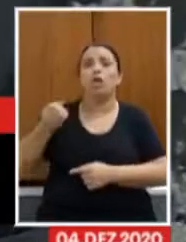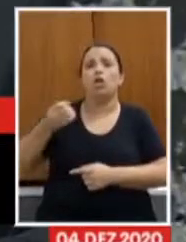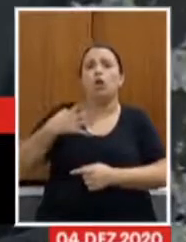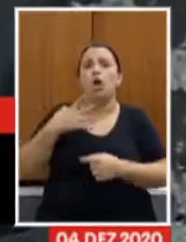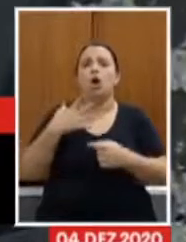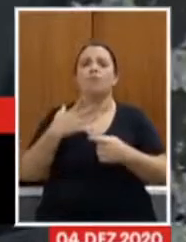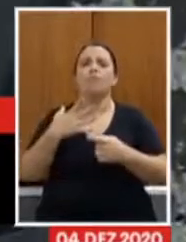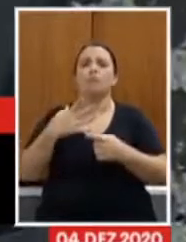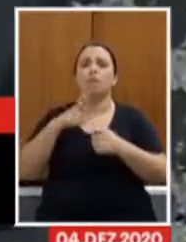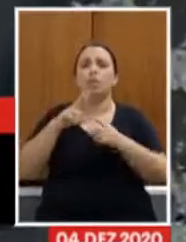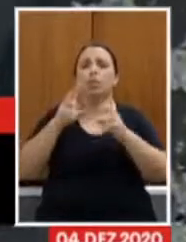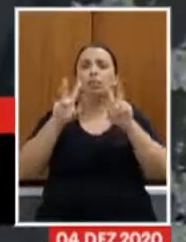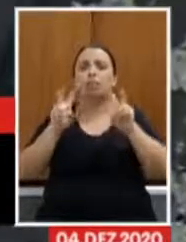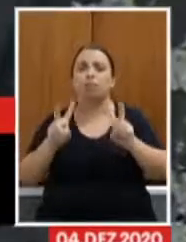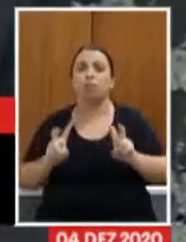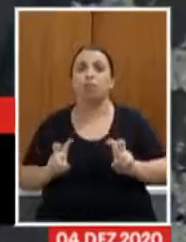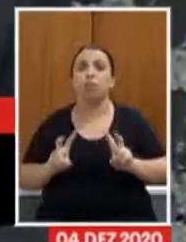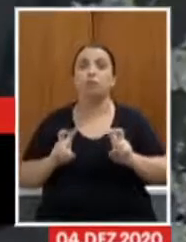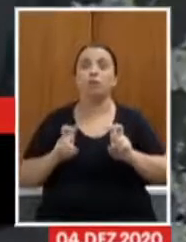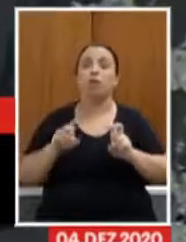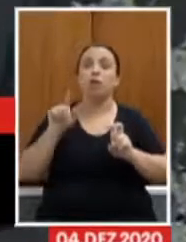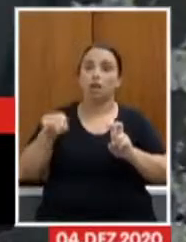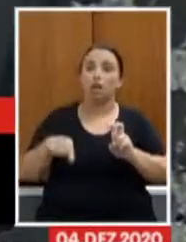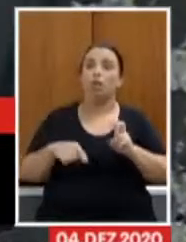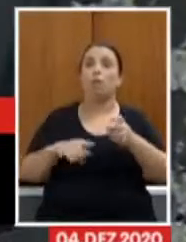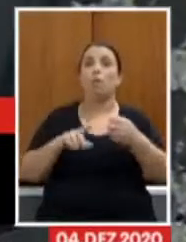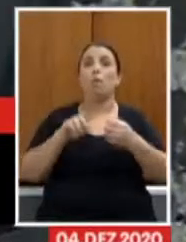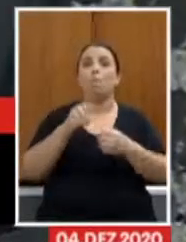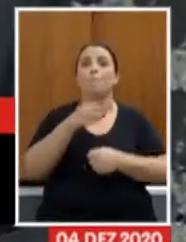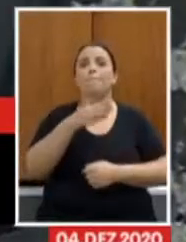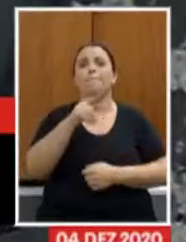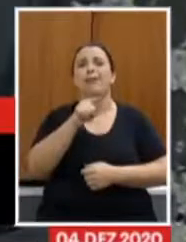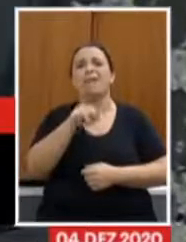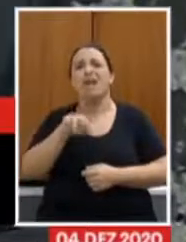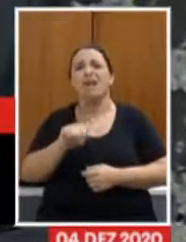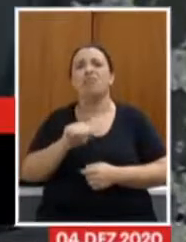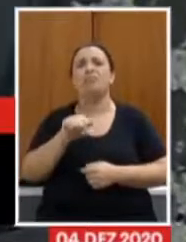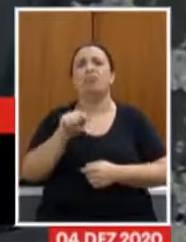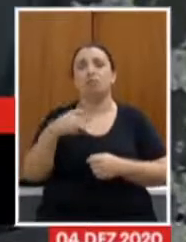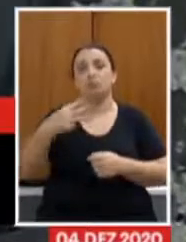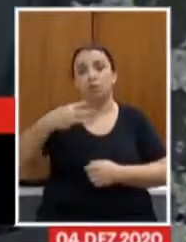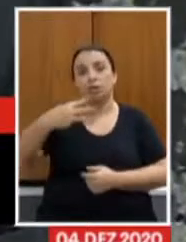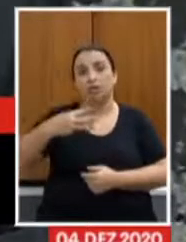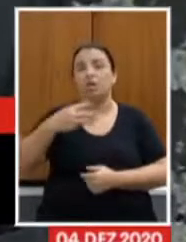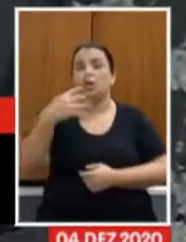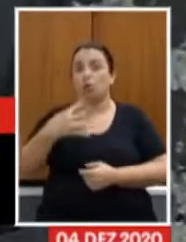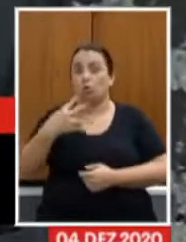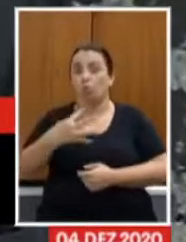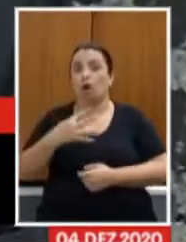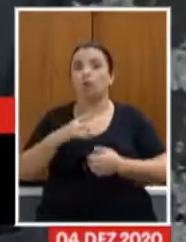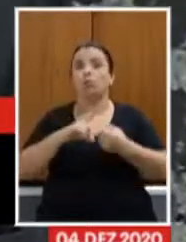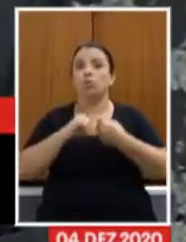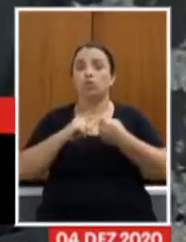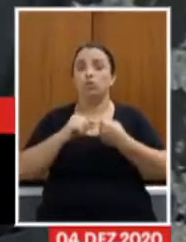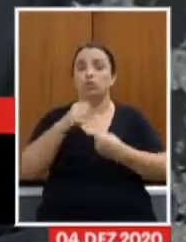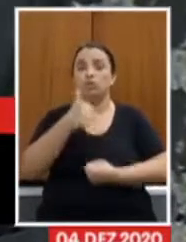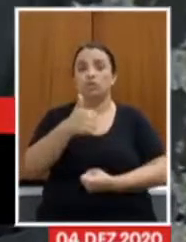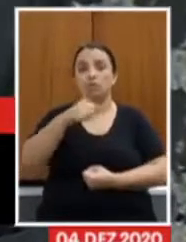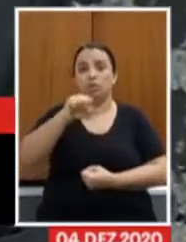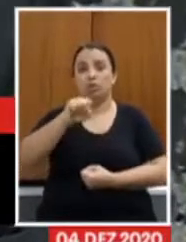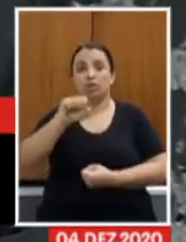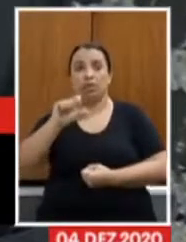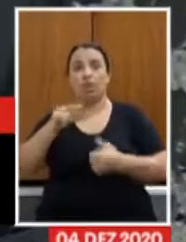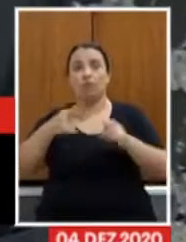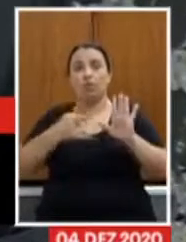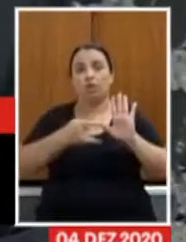de líderes. Nos termos do parágrafo 4º do artigo 189 do Regimento Interno, o